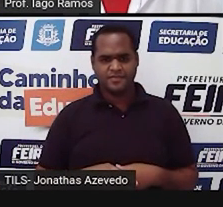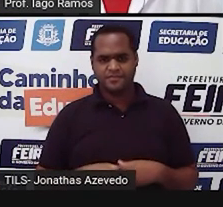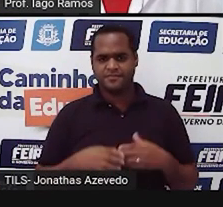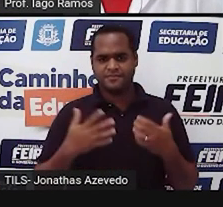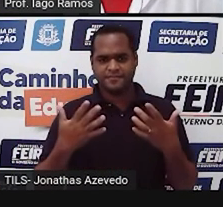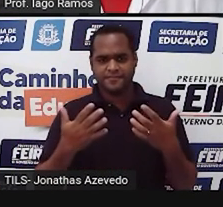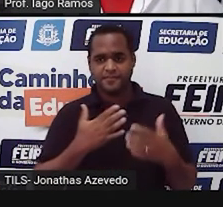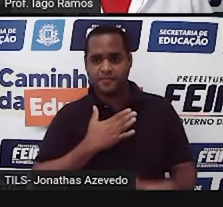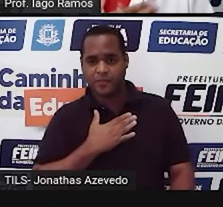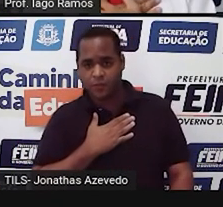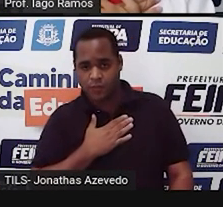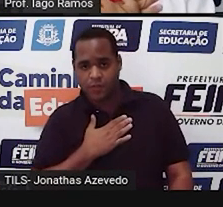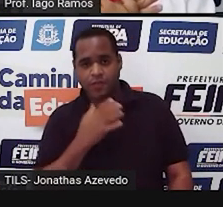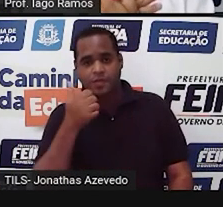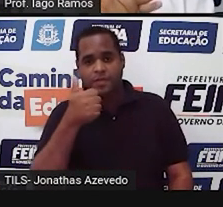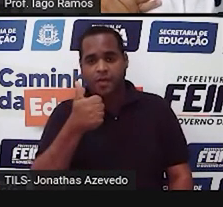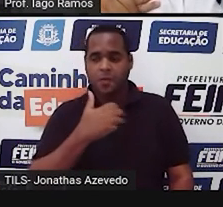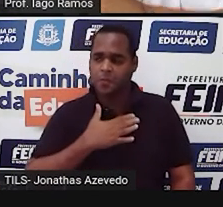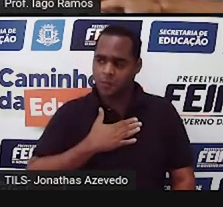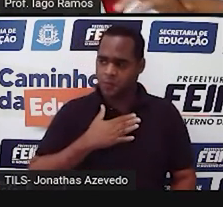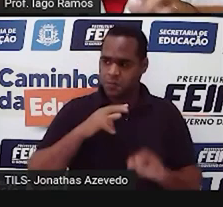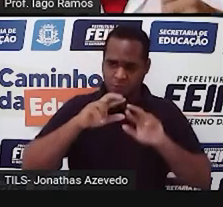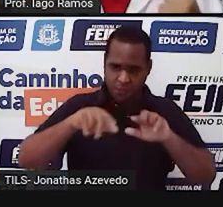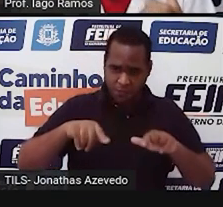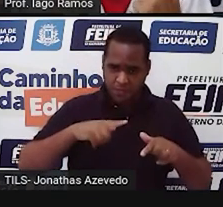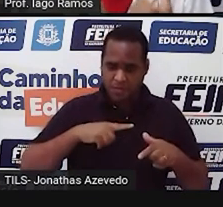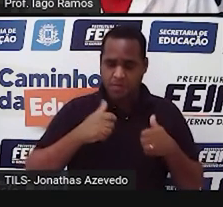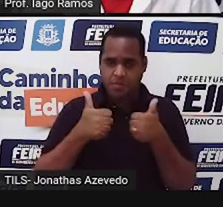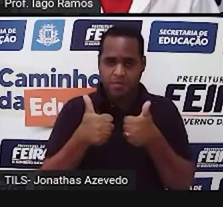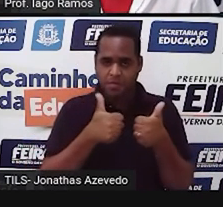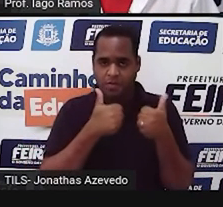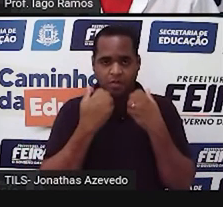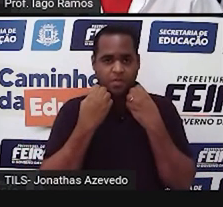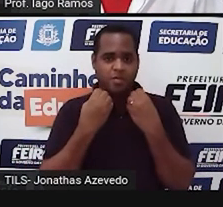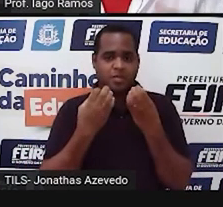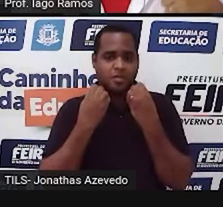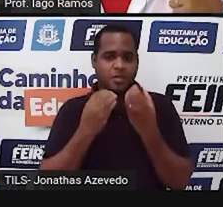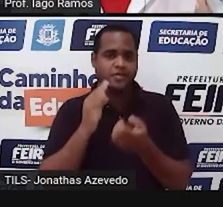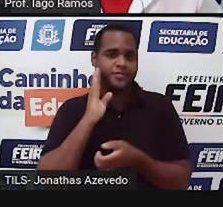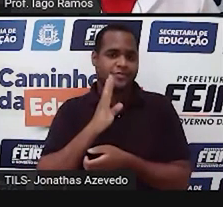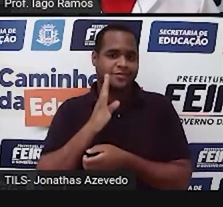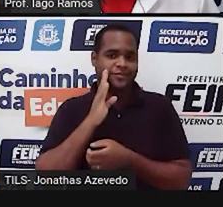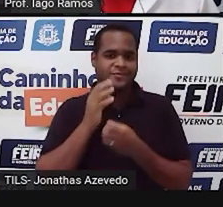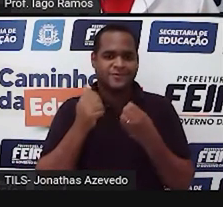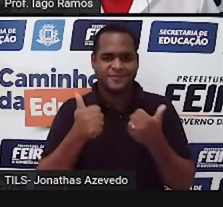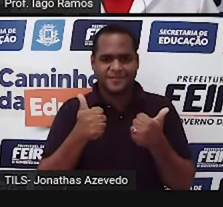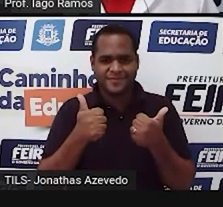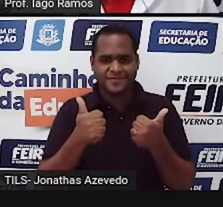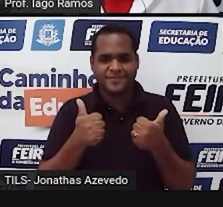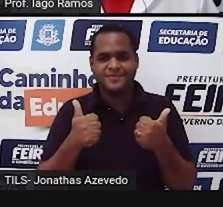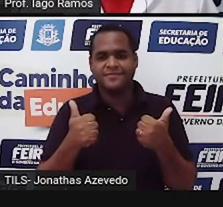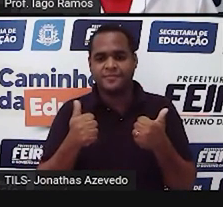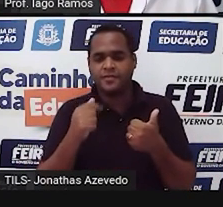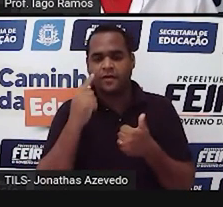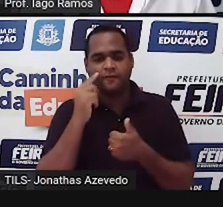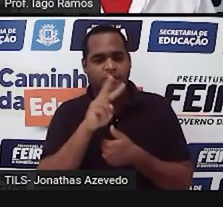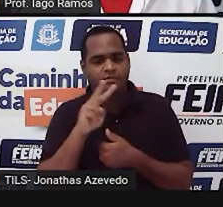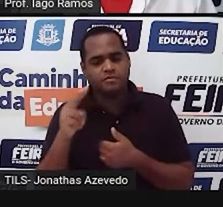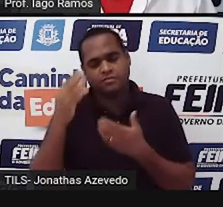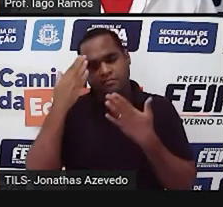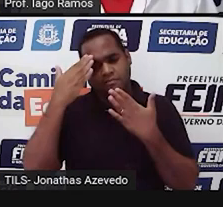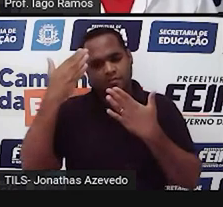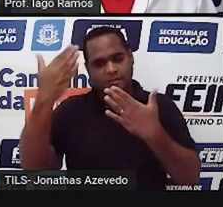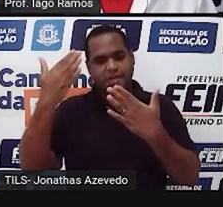curtiu eu curti nós curtimos Foi muito massa né Valeu pela sua